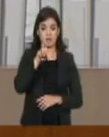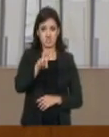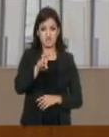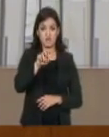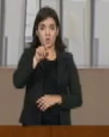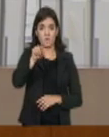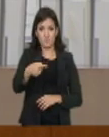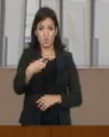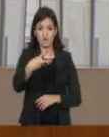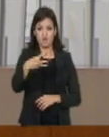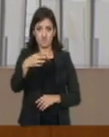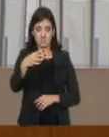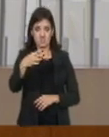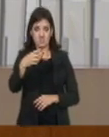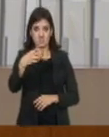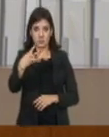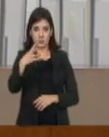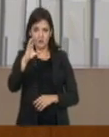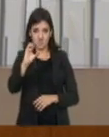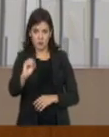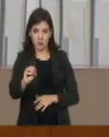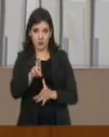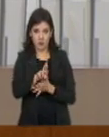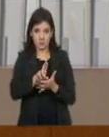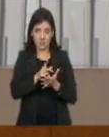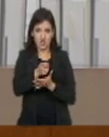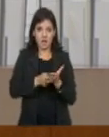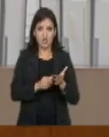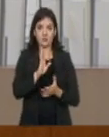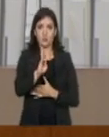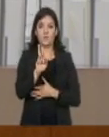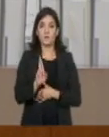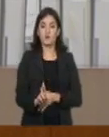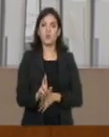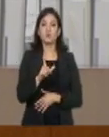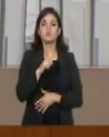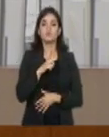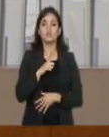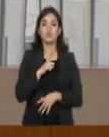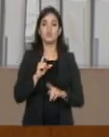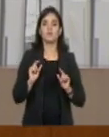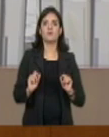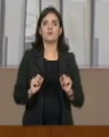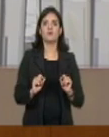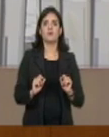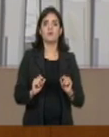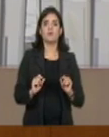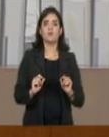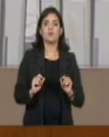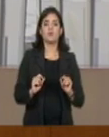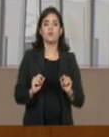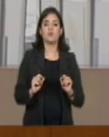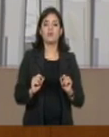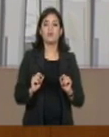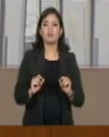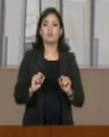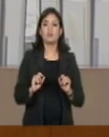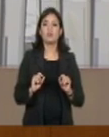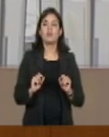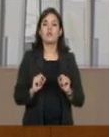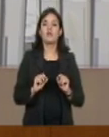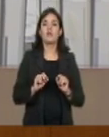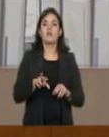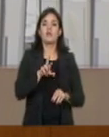1.235.340, de relatoria do ministro Luiz Roberto Barroso, foi reconhecida pela Corte a repercussão geral do tema, exatamente